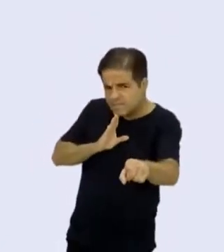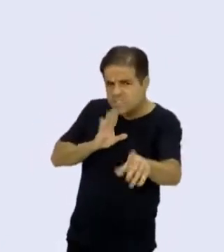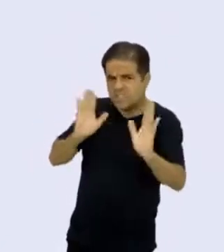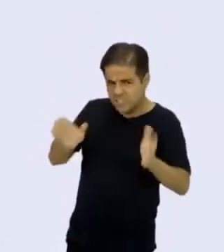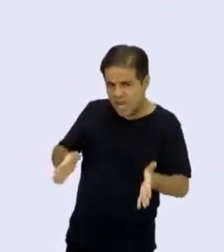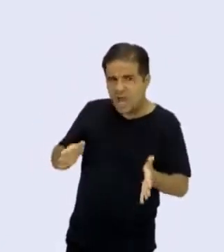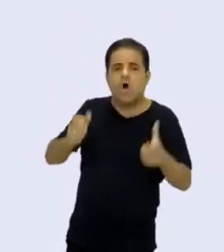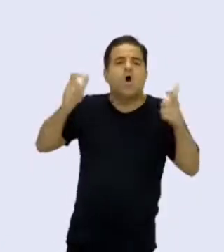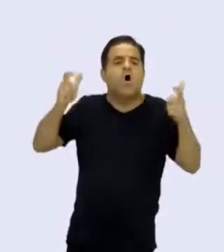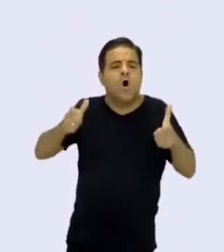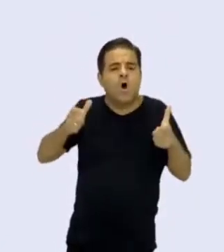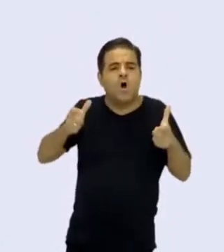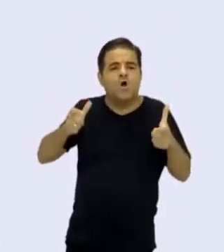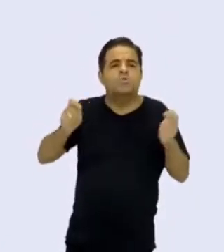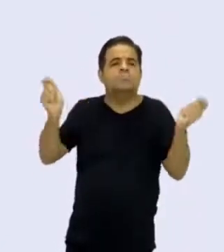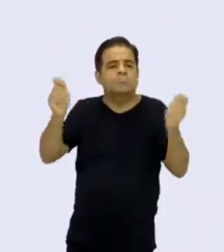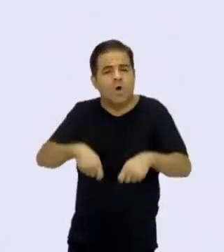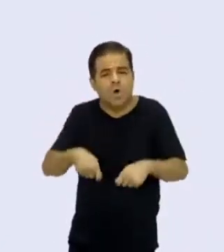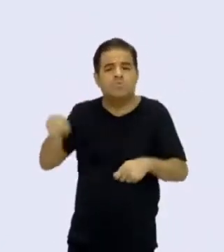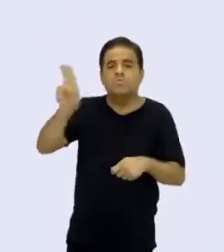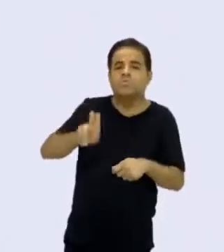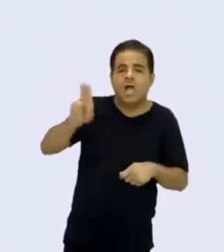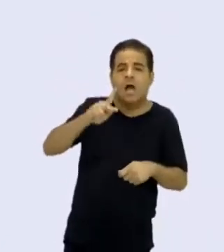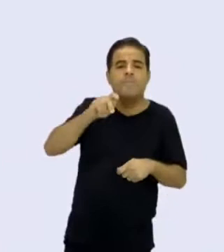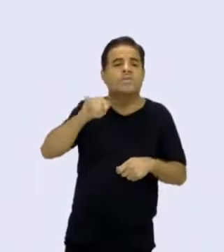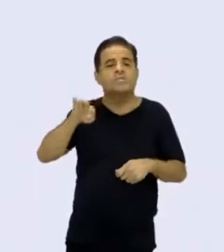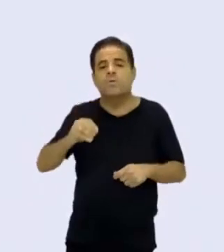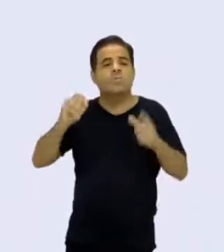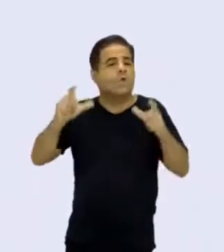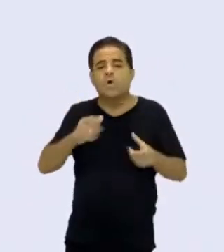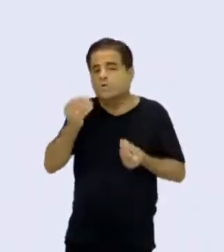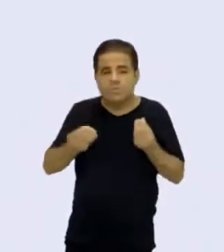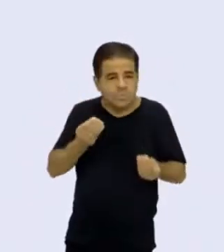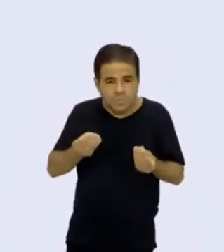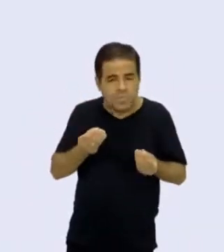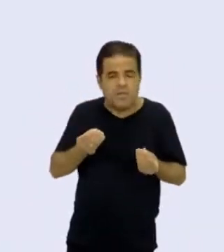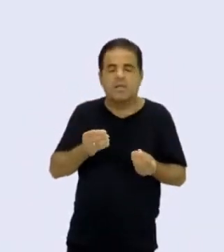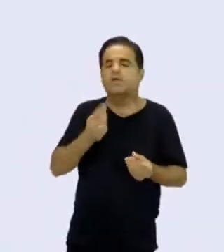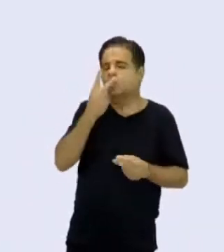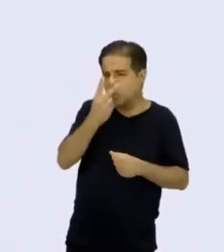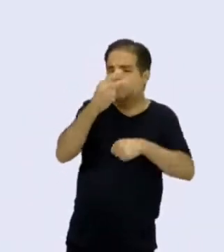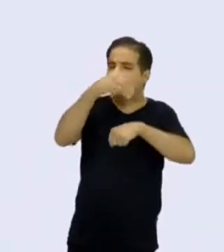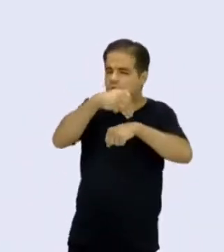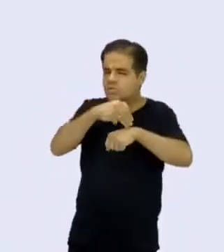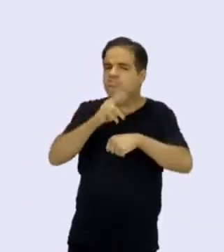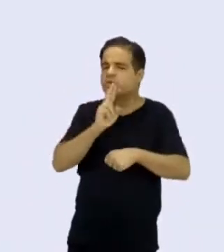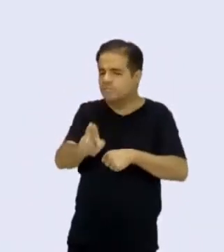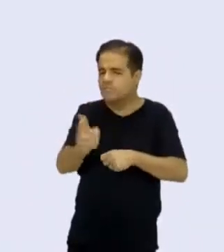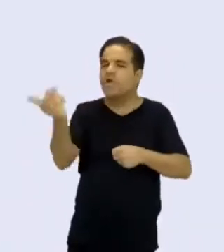E no que podemos utilizar o potenciômetro? 2 minutinhos para responder.